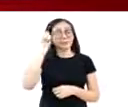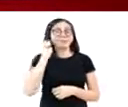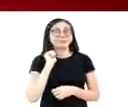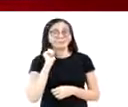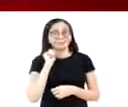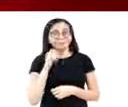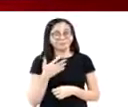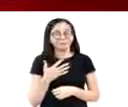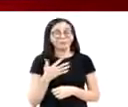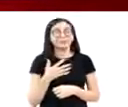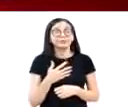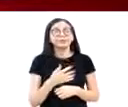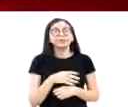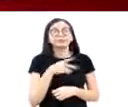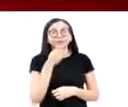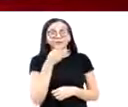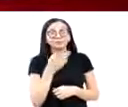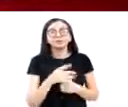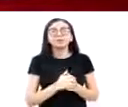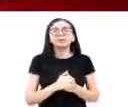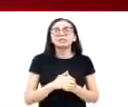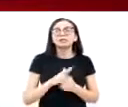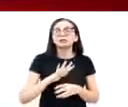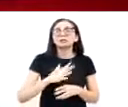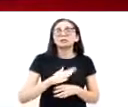talvez, nós teremos aí